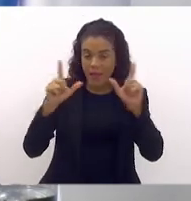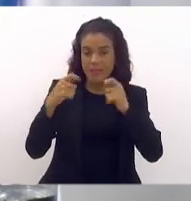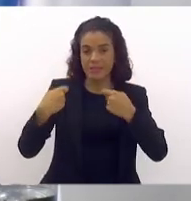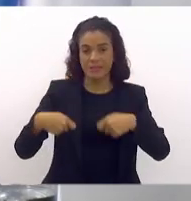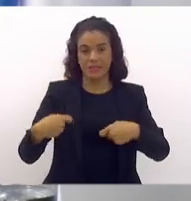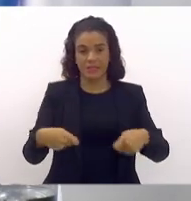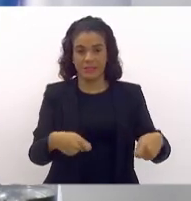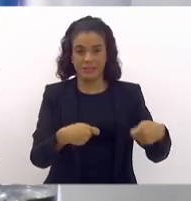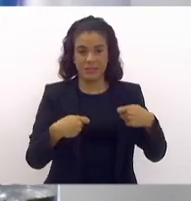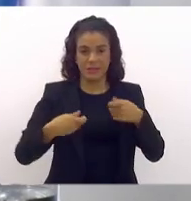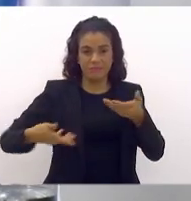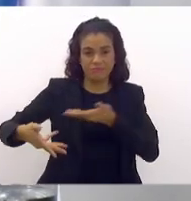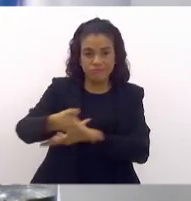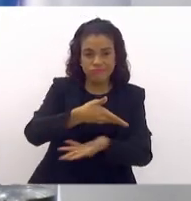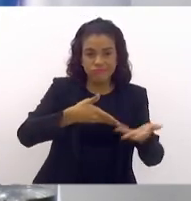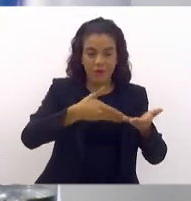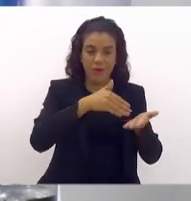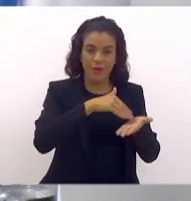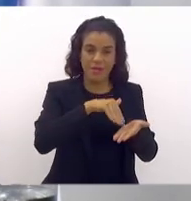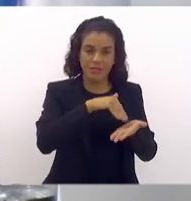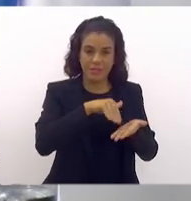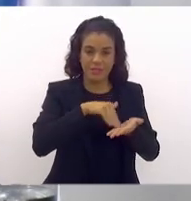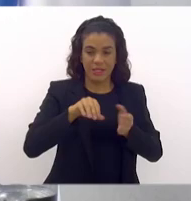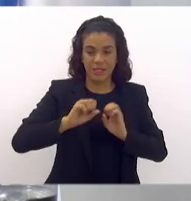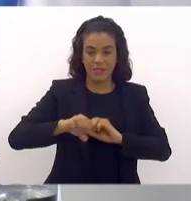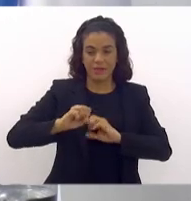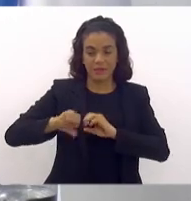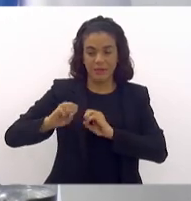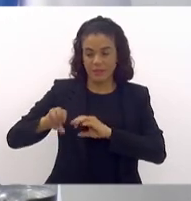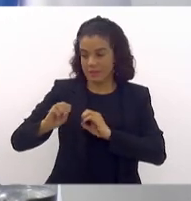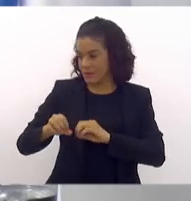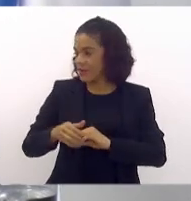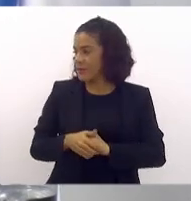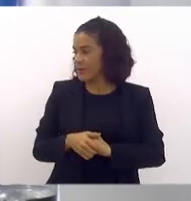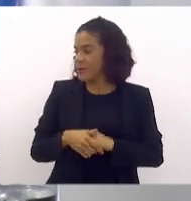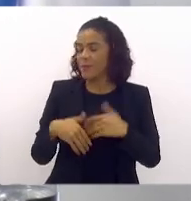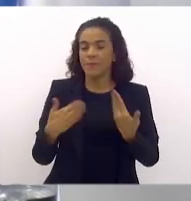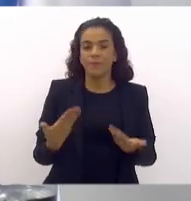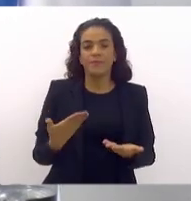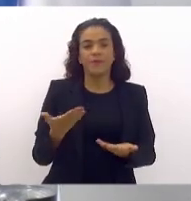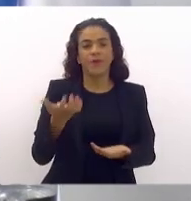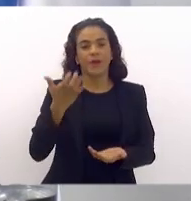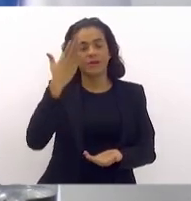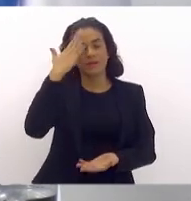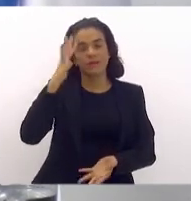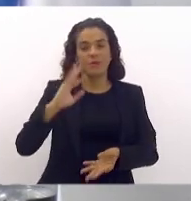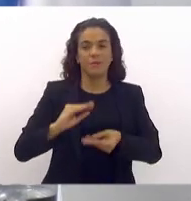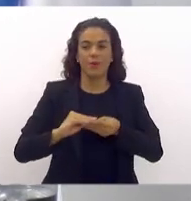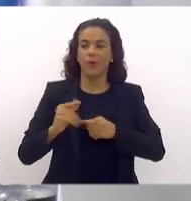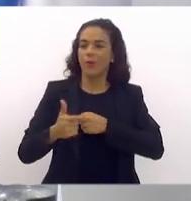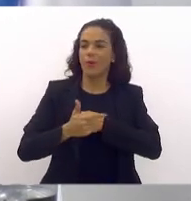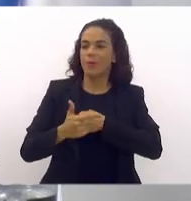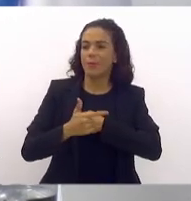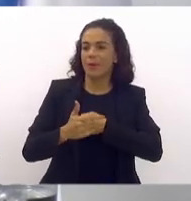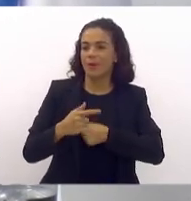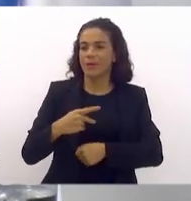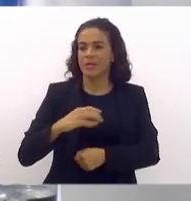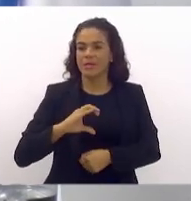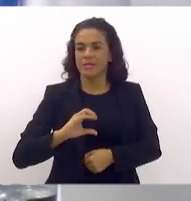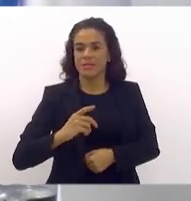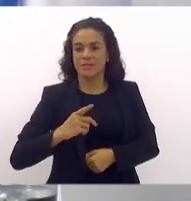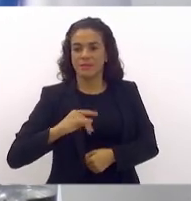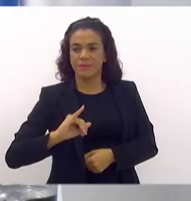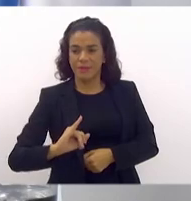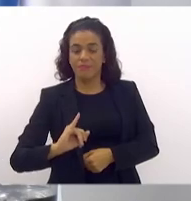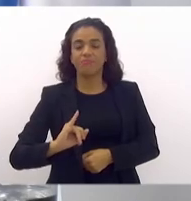da nossa interlocução com as secretarias de educação. Então, saber um pouco também qual é o papel dessa CPI no